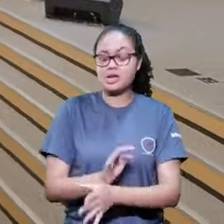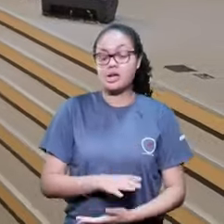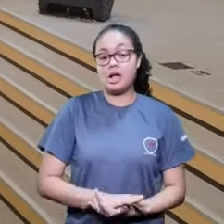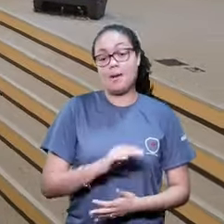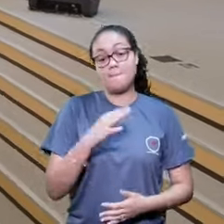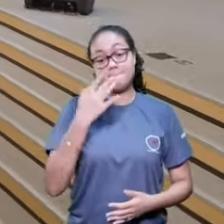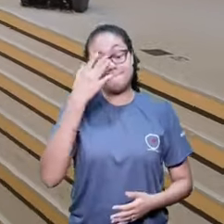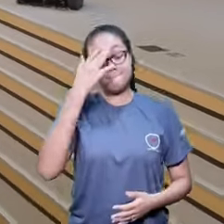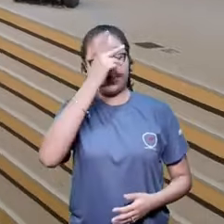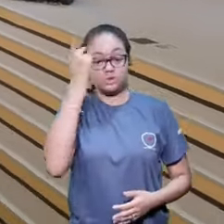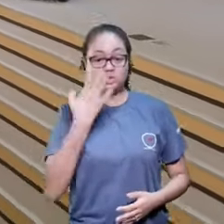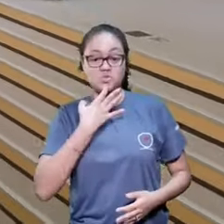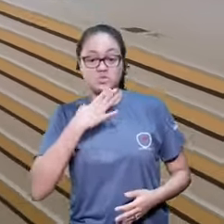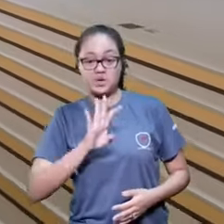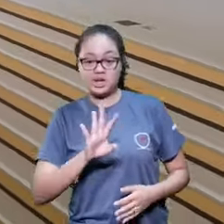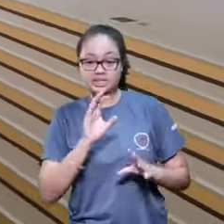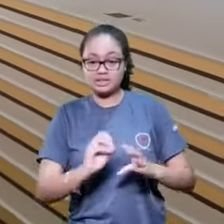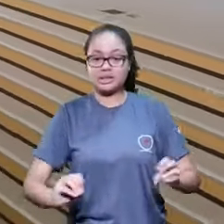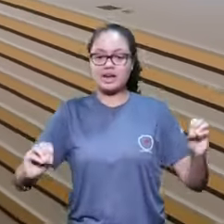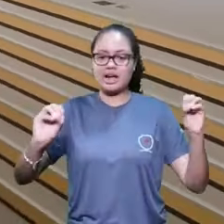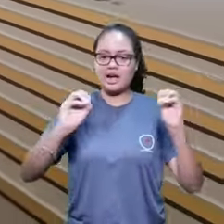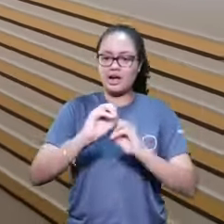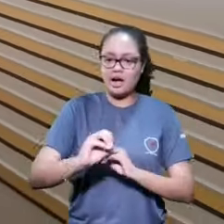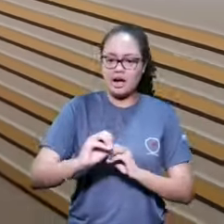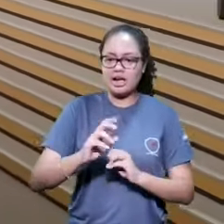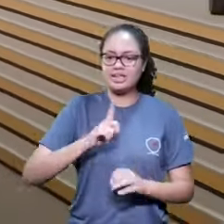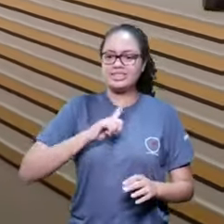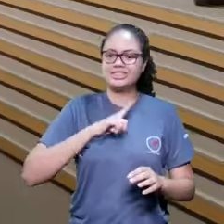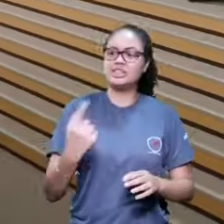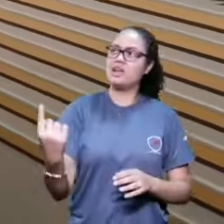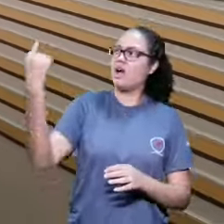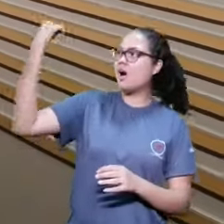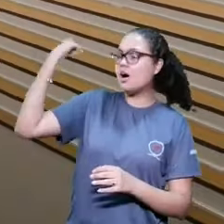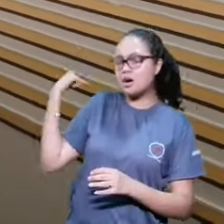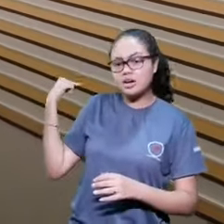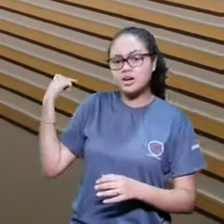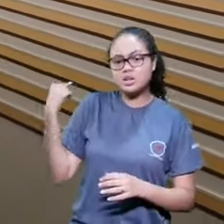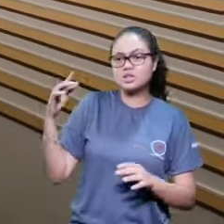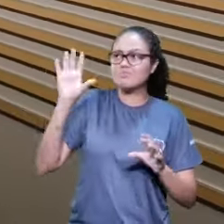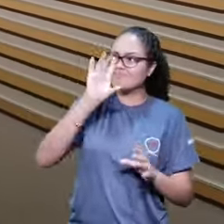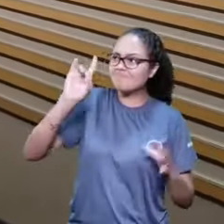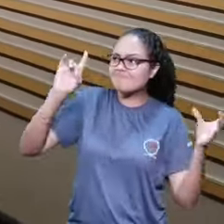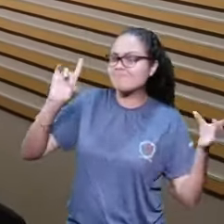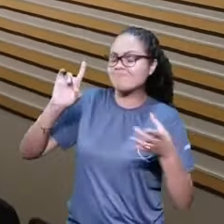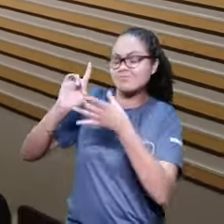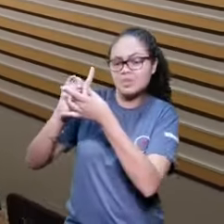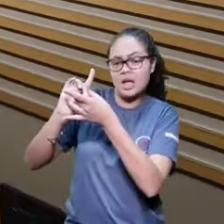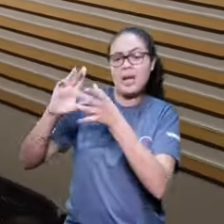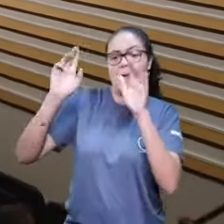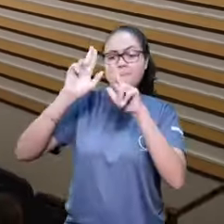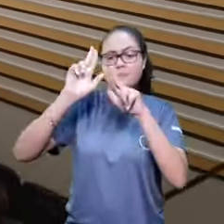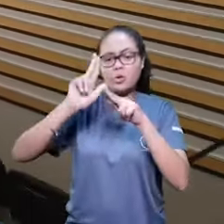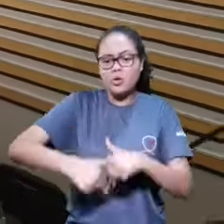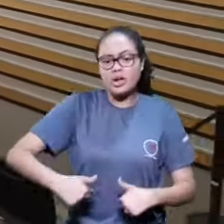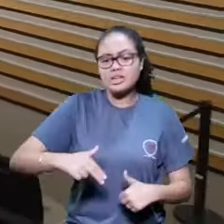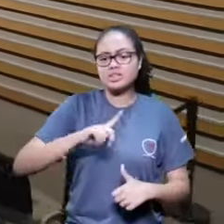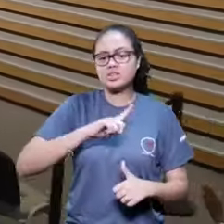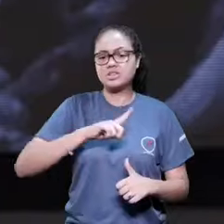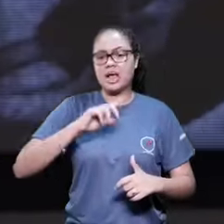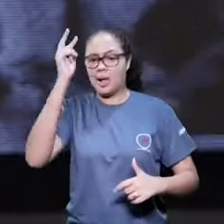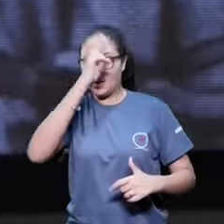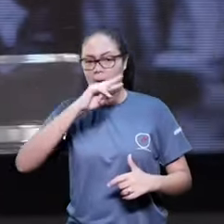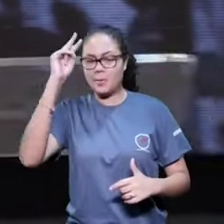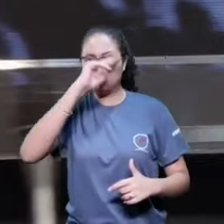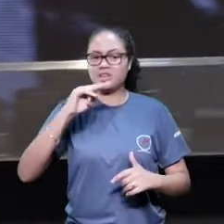te conheceu vai dizer: eu tinha um ancestral que andou com Deus, e por isso eu carrego um legado